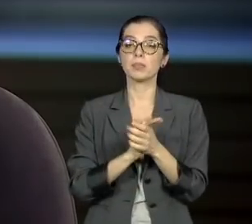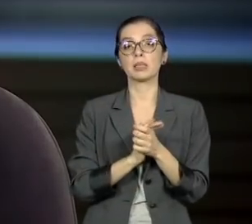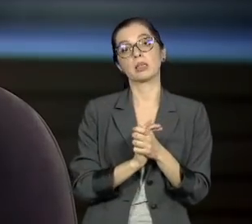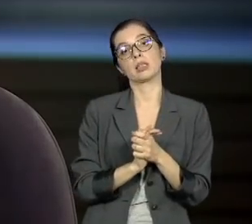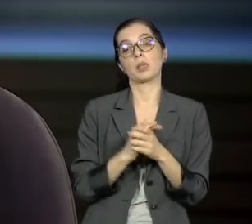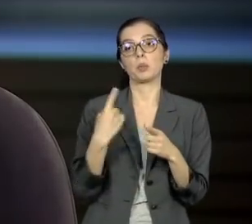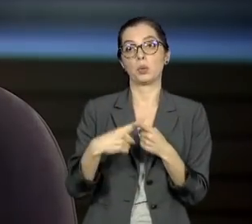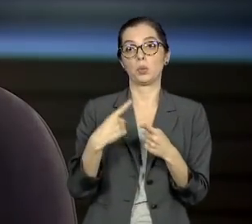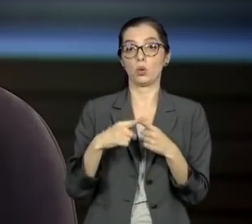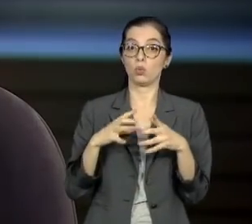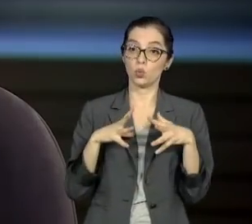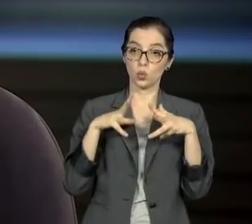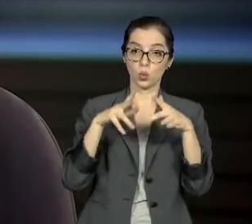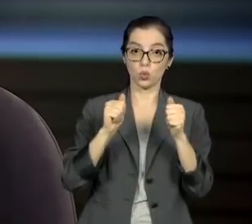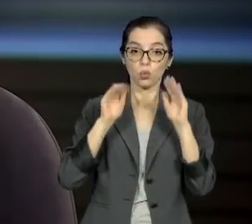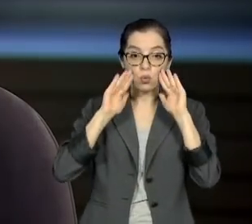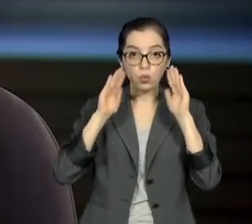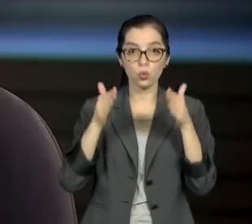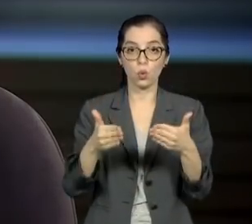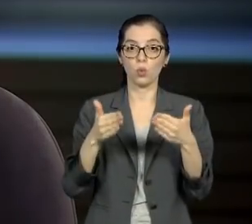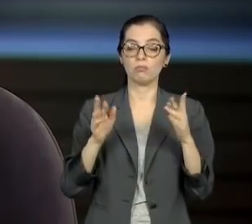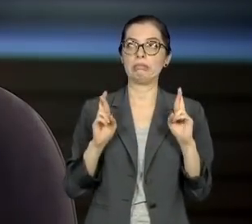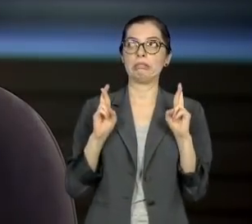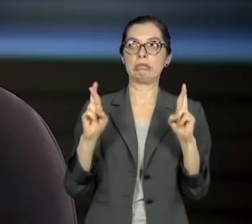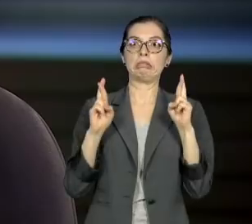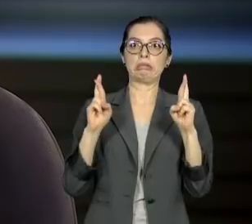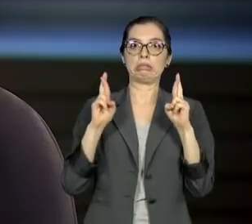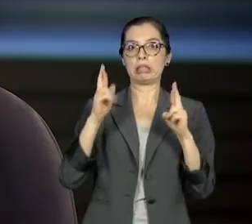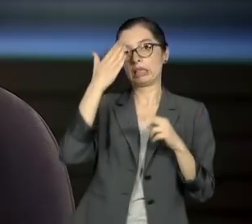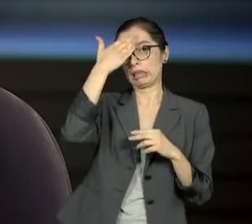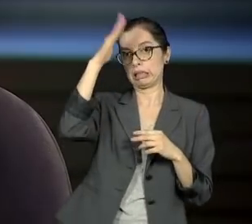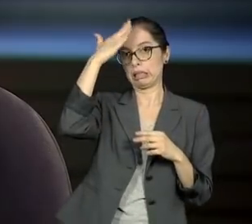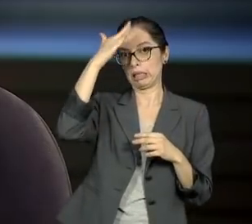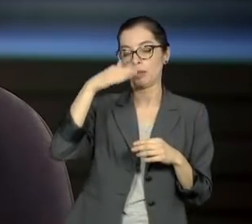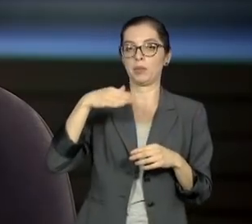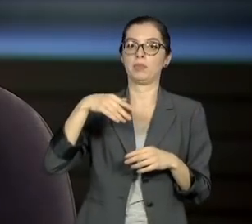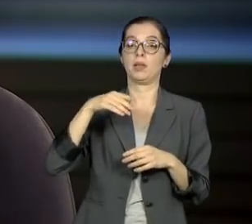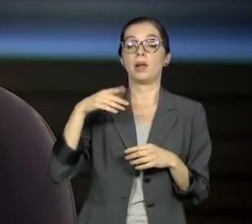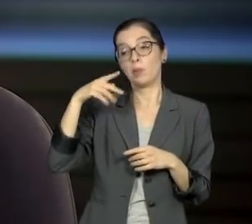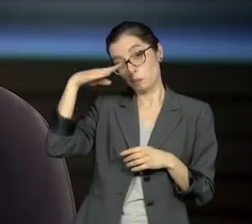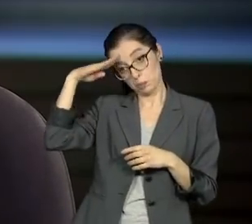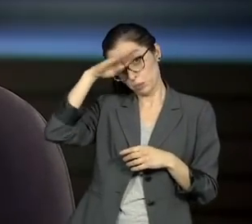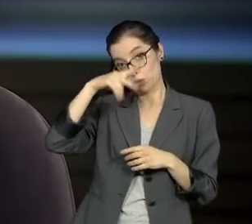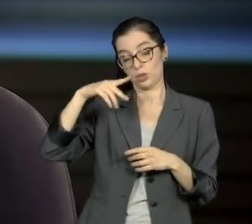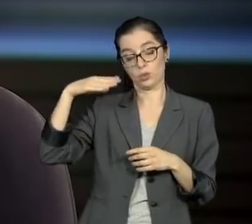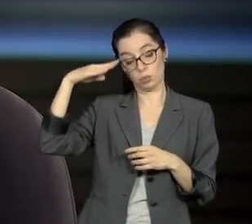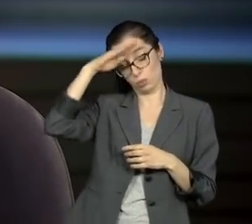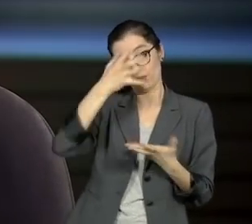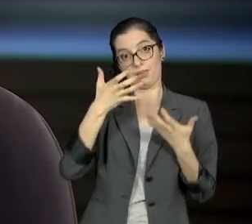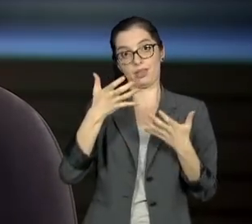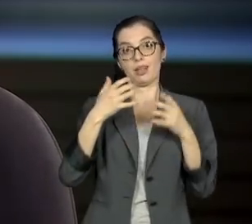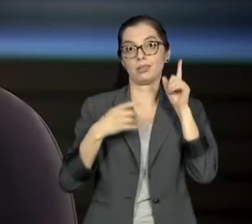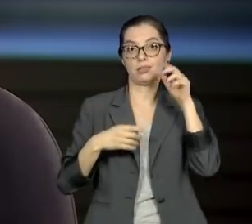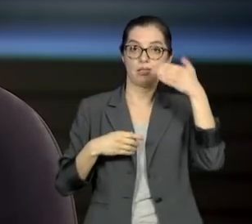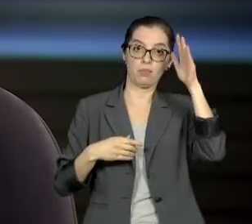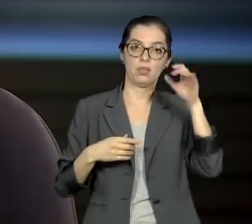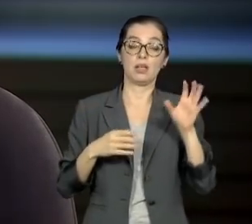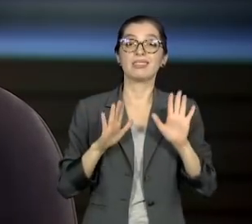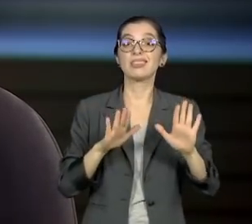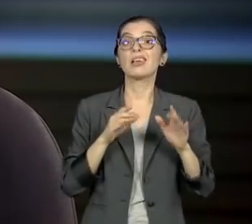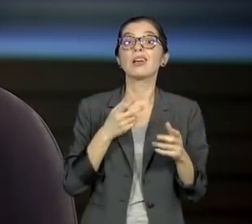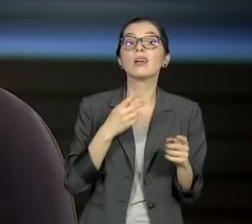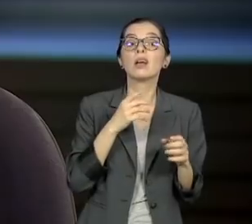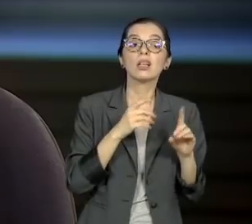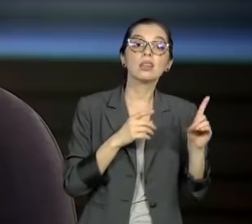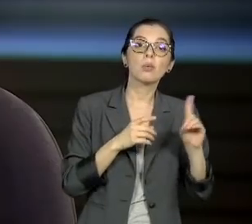fichas numa vitória do Donald Trump. Ele continua sendo um chanceler viável caso haja um presidente democrata. Essa questão certamente